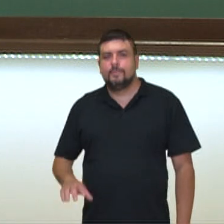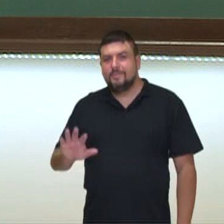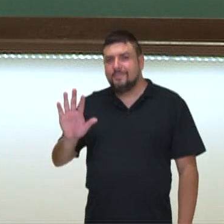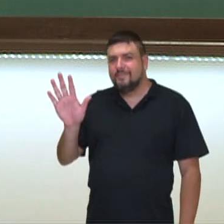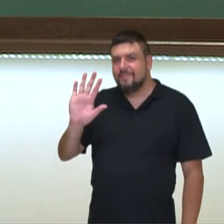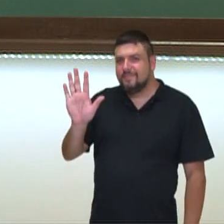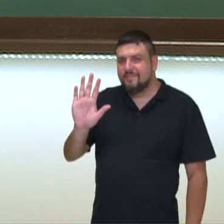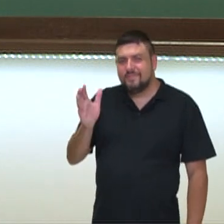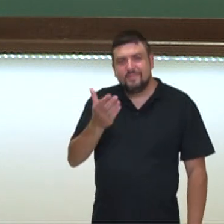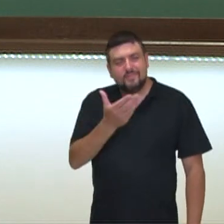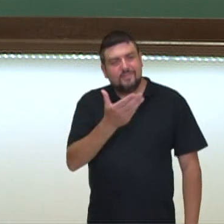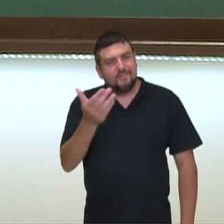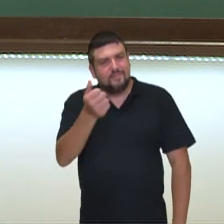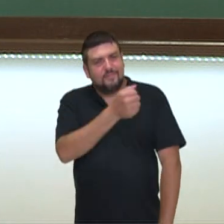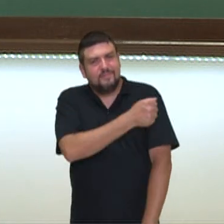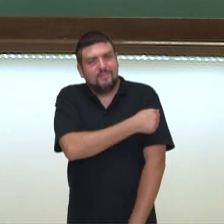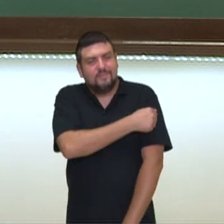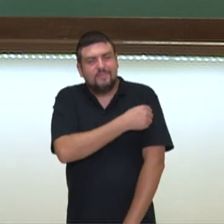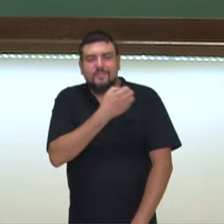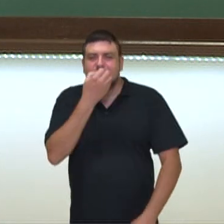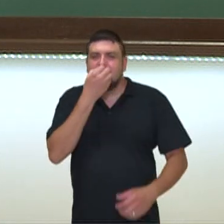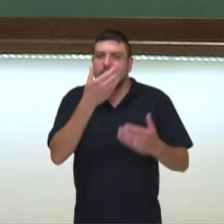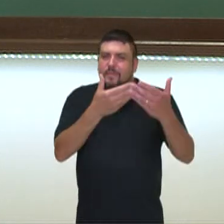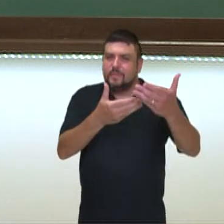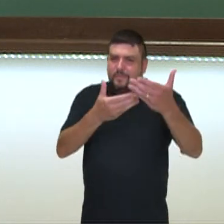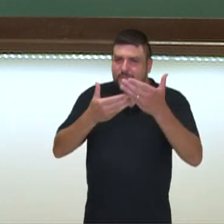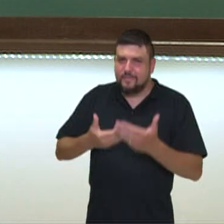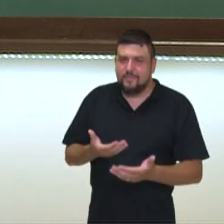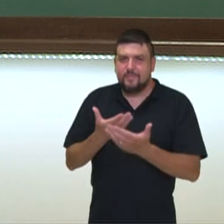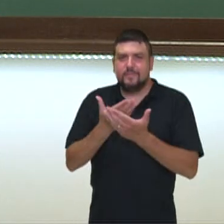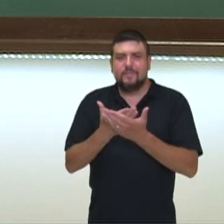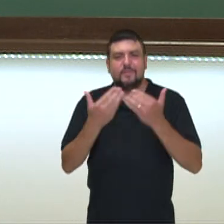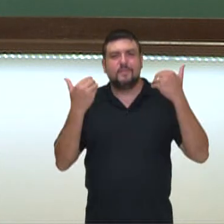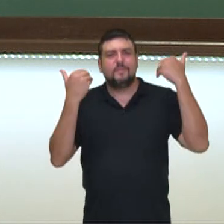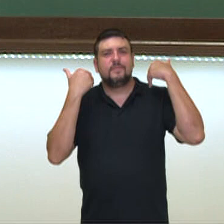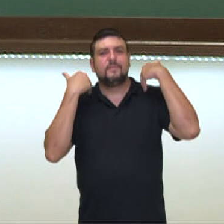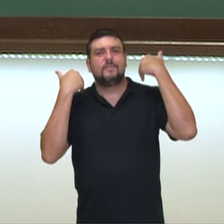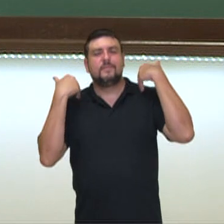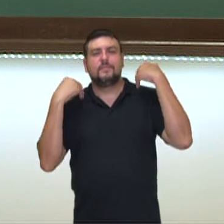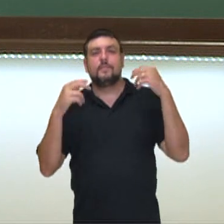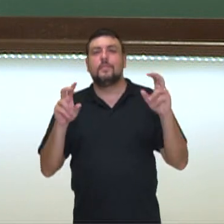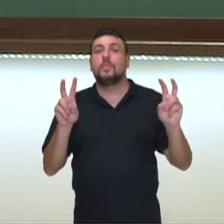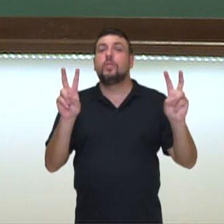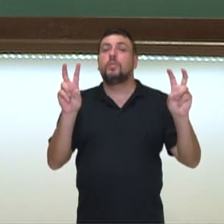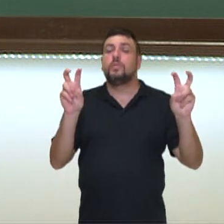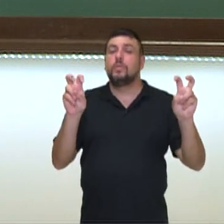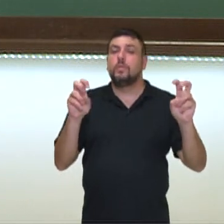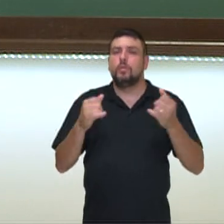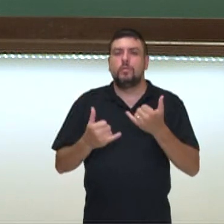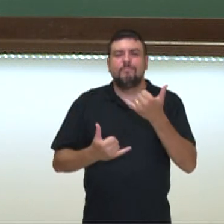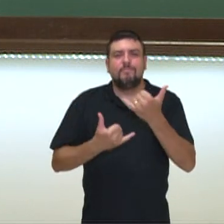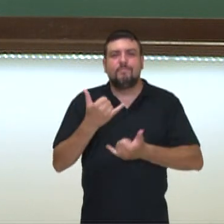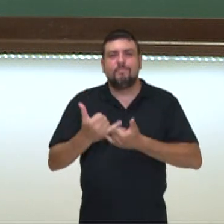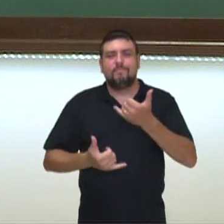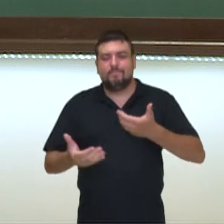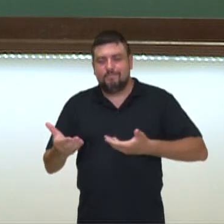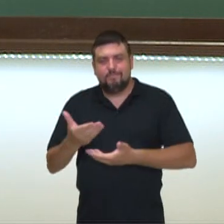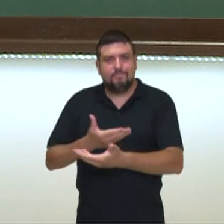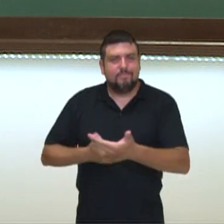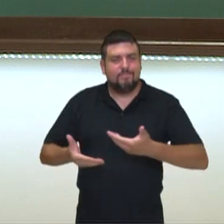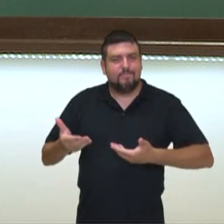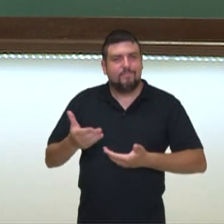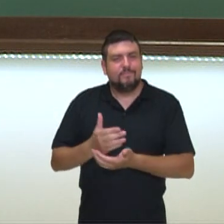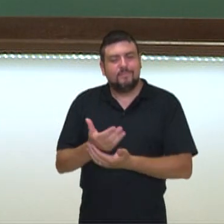Olá, alunos! Bem-vindos a mais uma aula de Educação Física com o tema Jogos Cooperativos. Me acompanhem